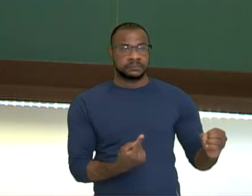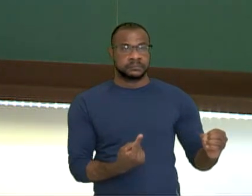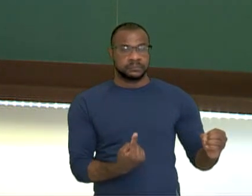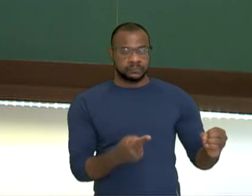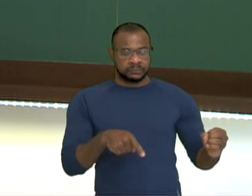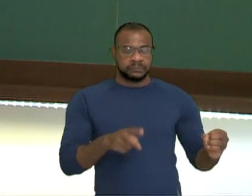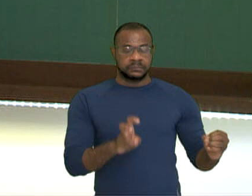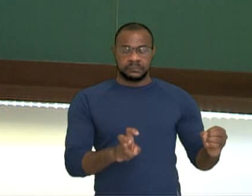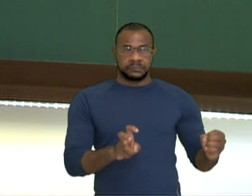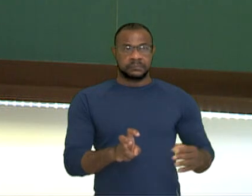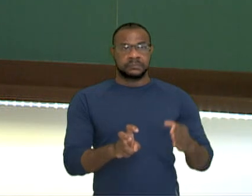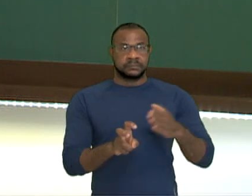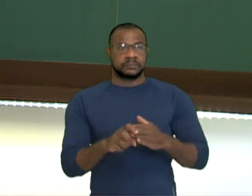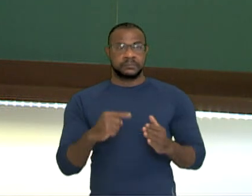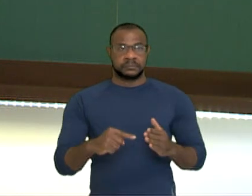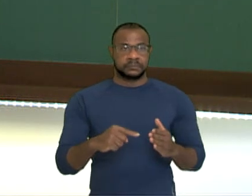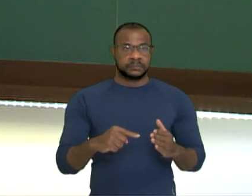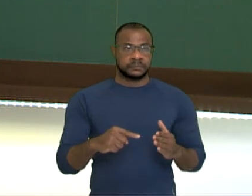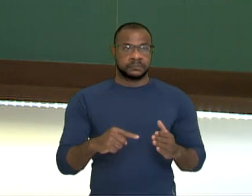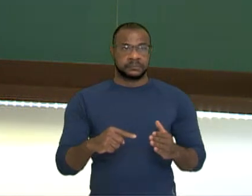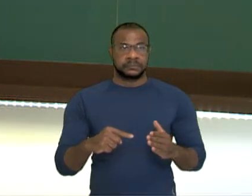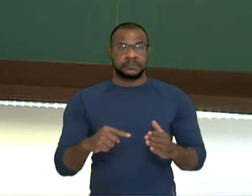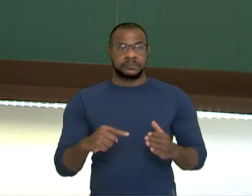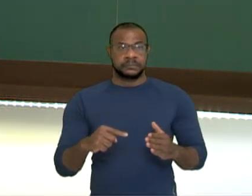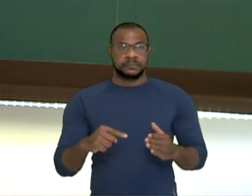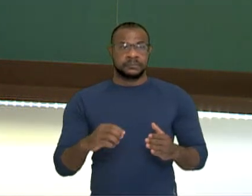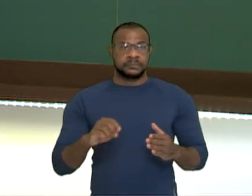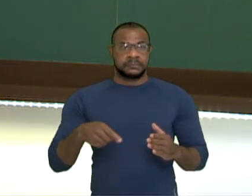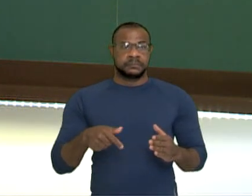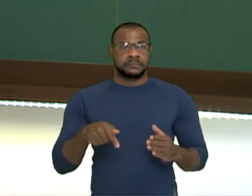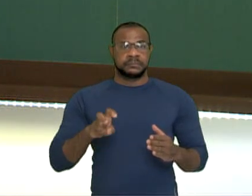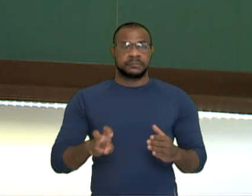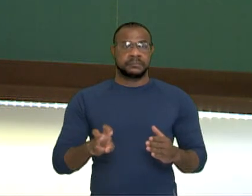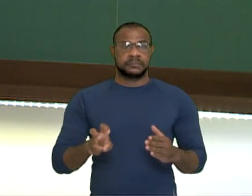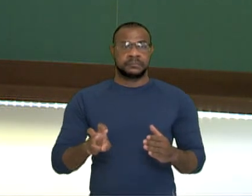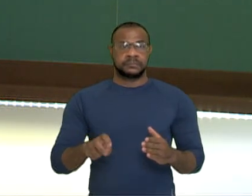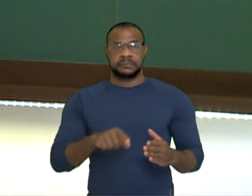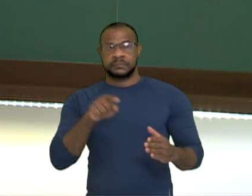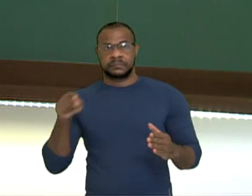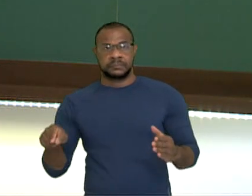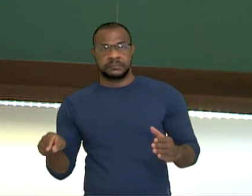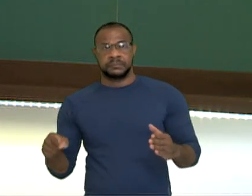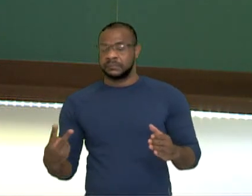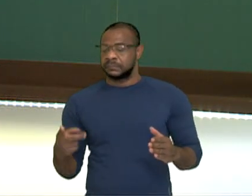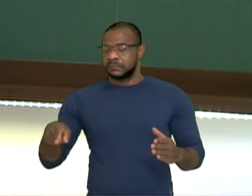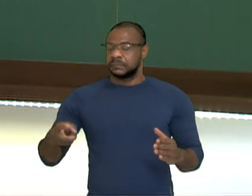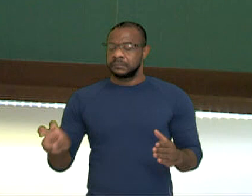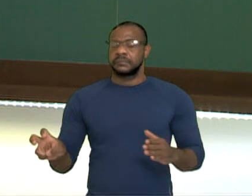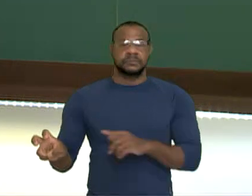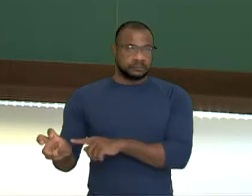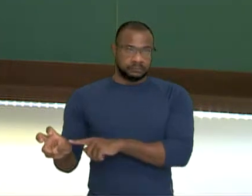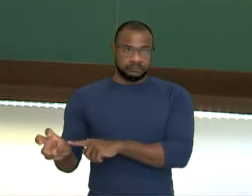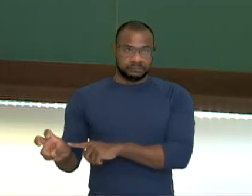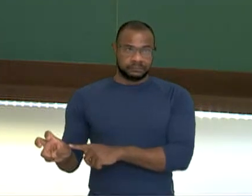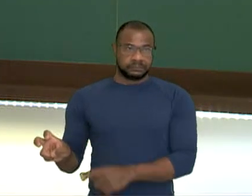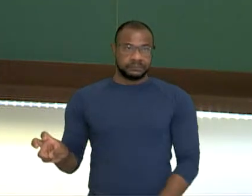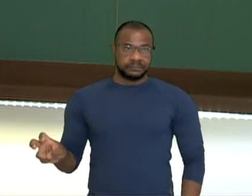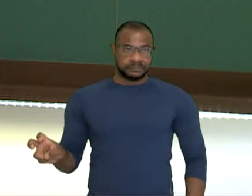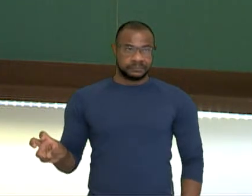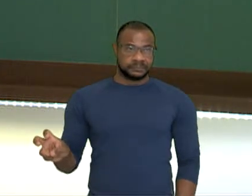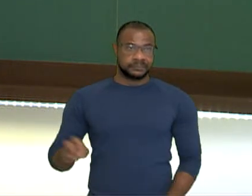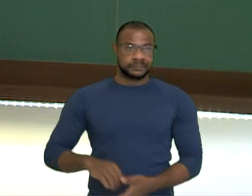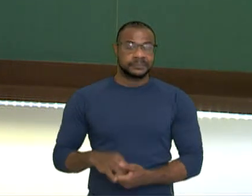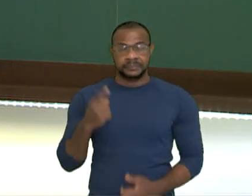1,50 menos 0,75 e observo o terceiro, 2,25 para menos